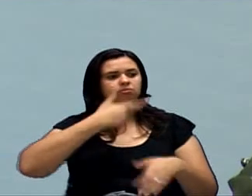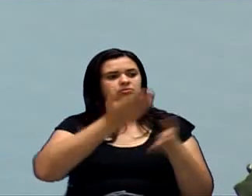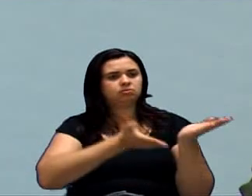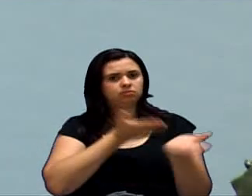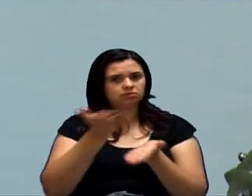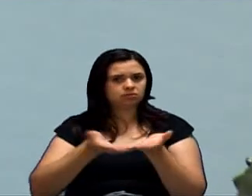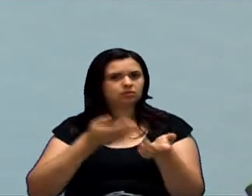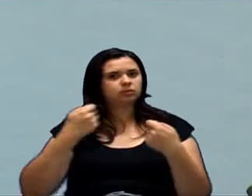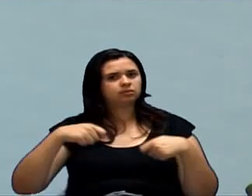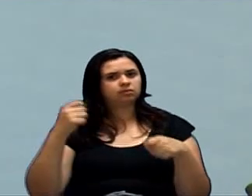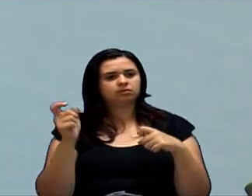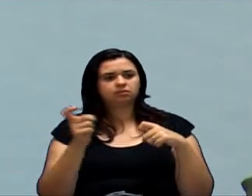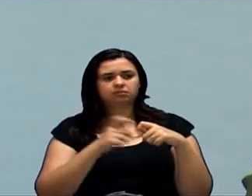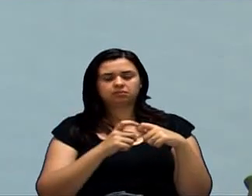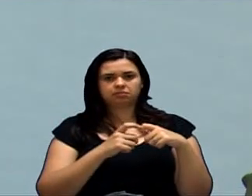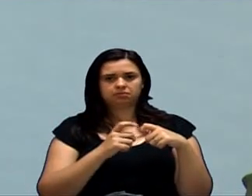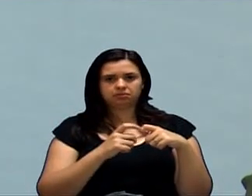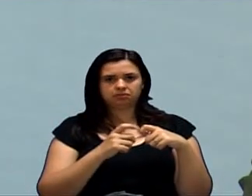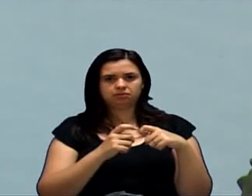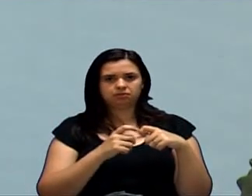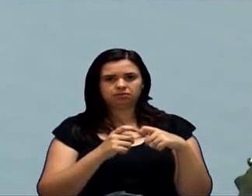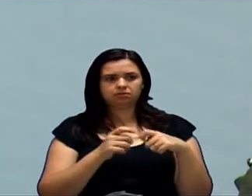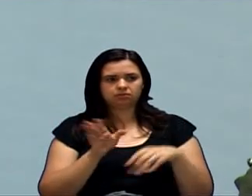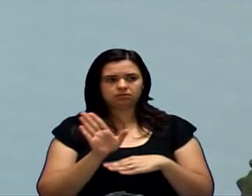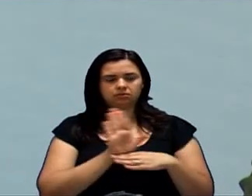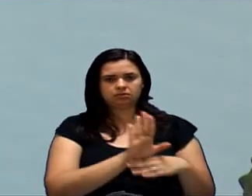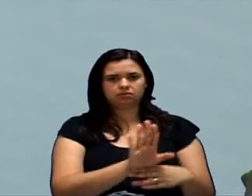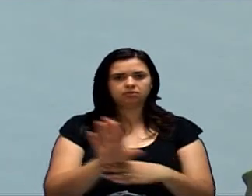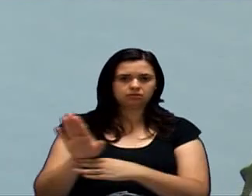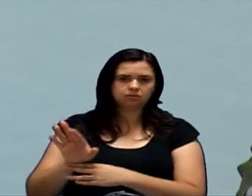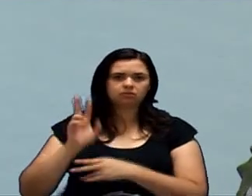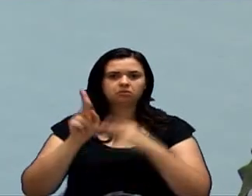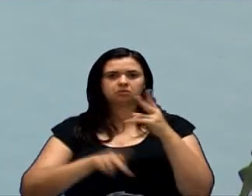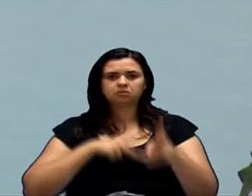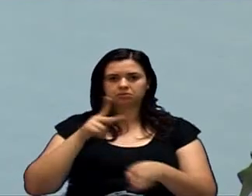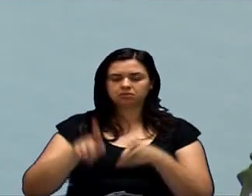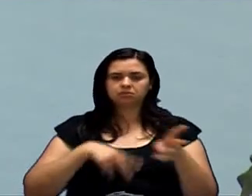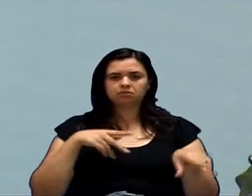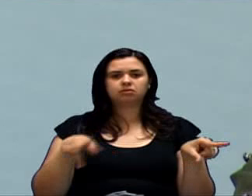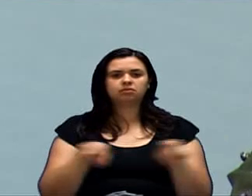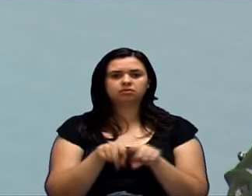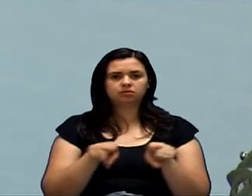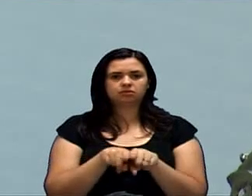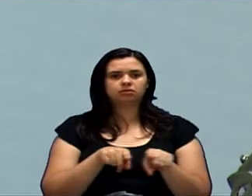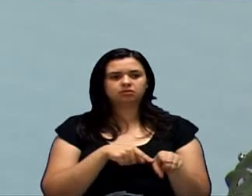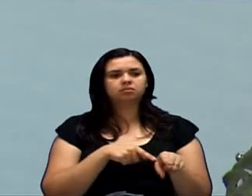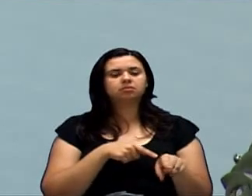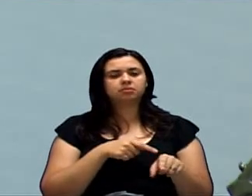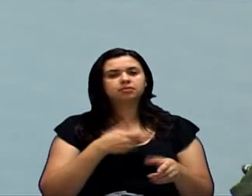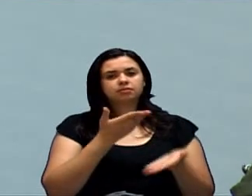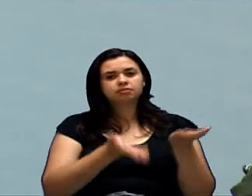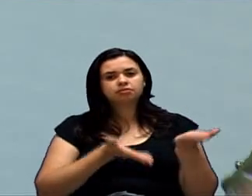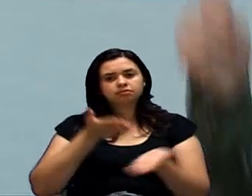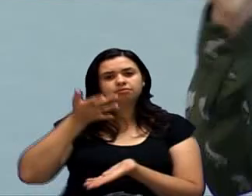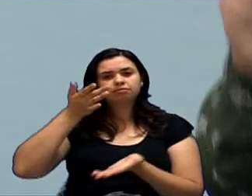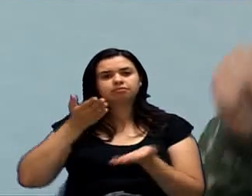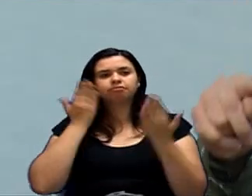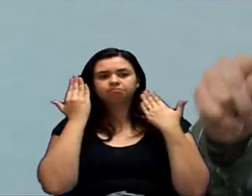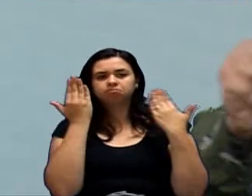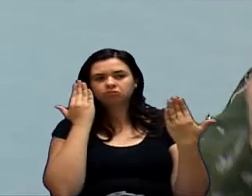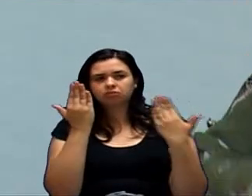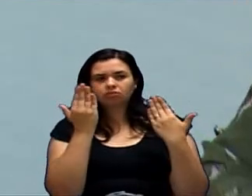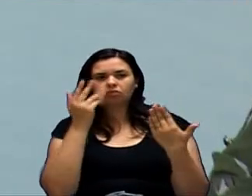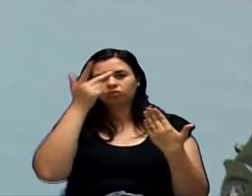ter médicos psiquiatras para atender a população, precisa ter cuidado através de atendimento psicológicos, e